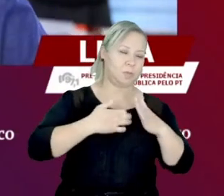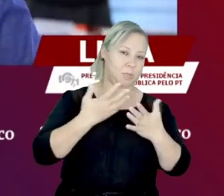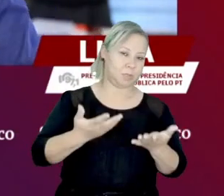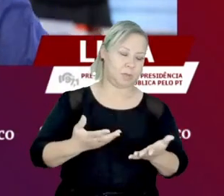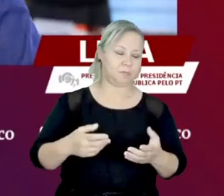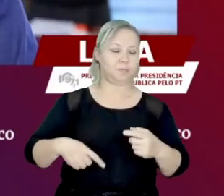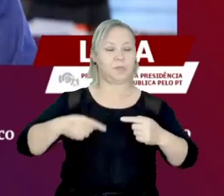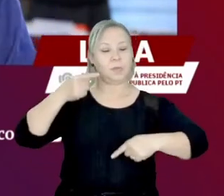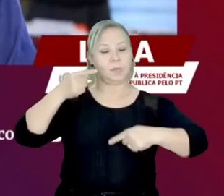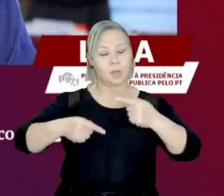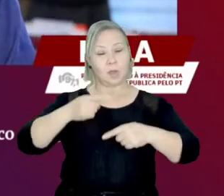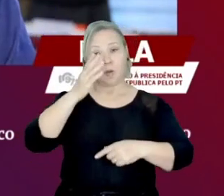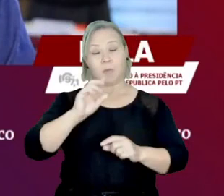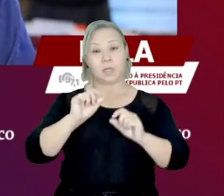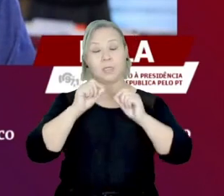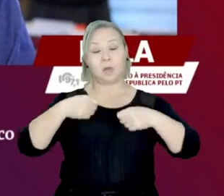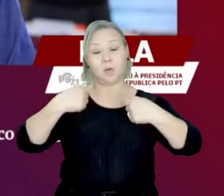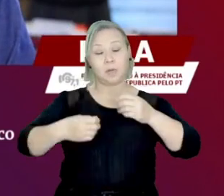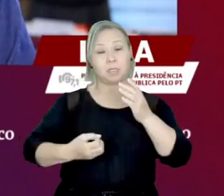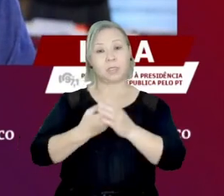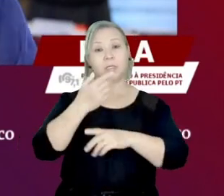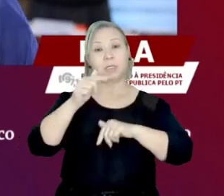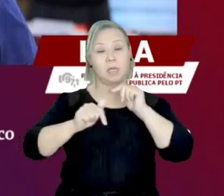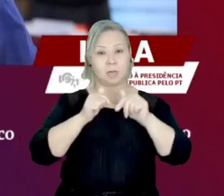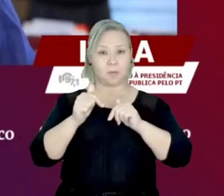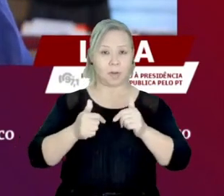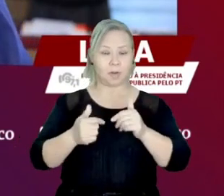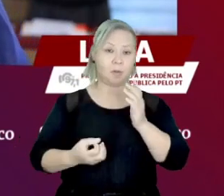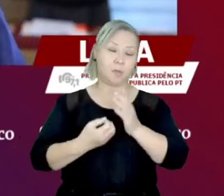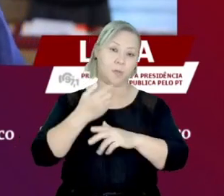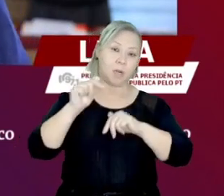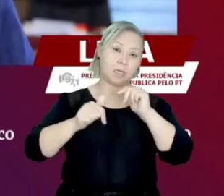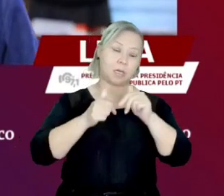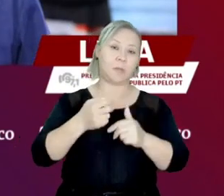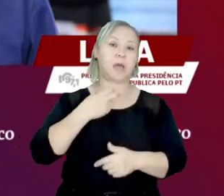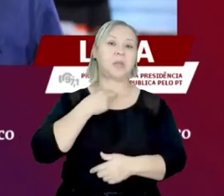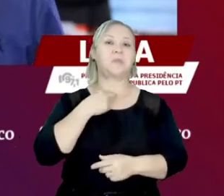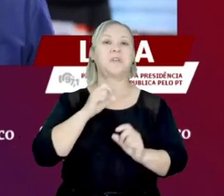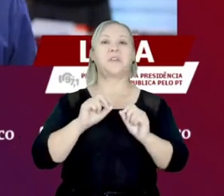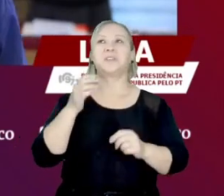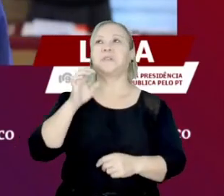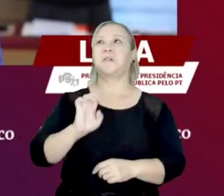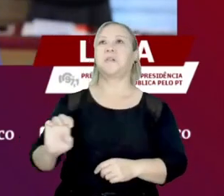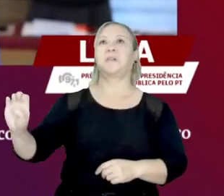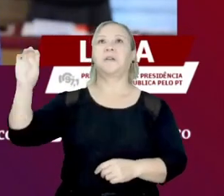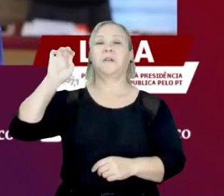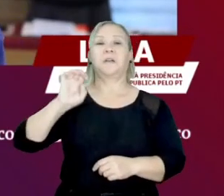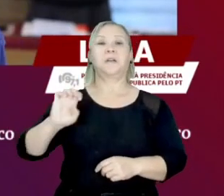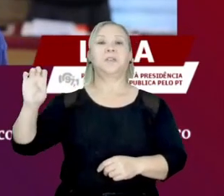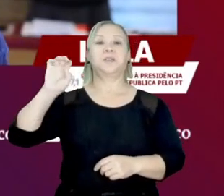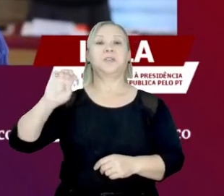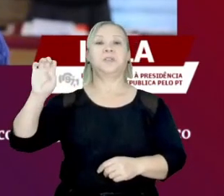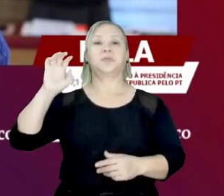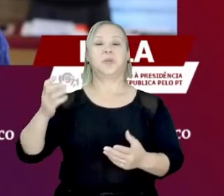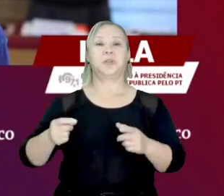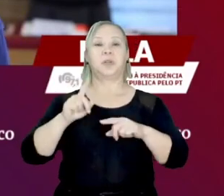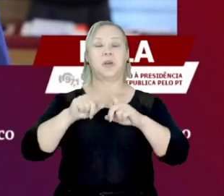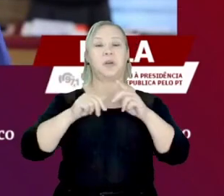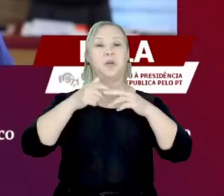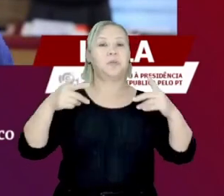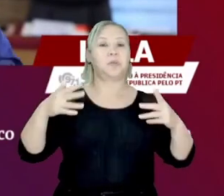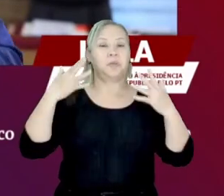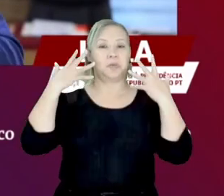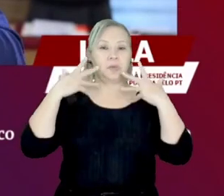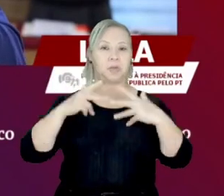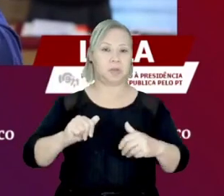um processo de transformação no Brasil. Ô Lula, o Fernando Oliveira, que é presidente da Associação de Árbitros do Leste Mineiro, está te mandando um